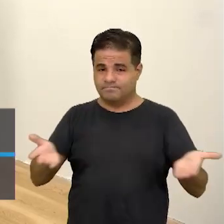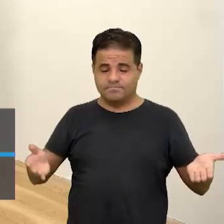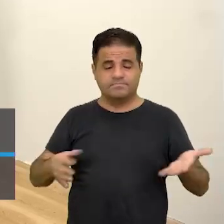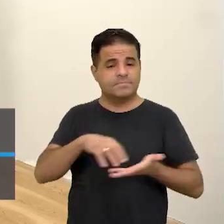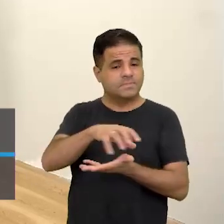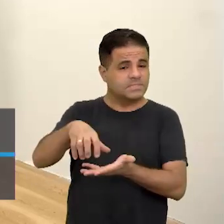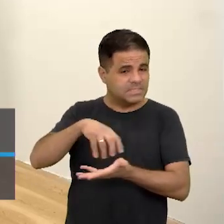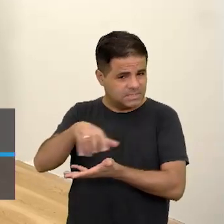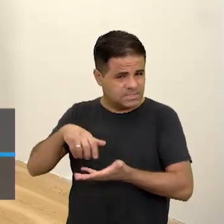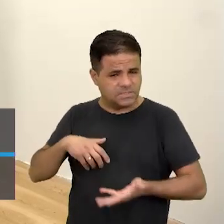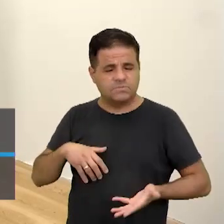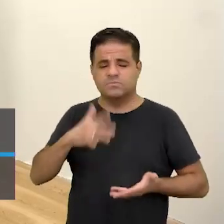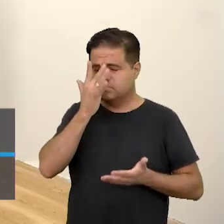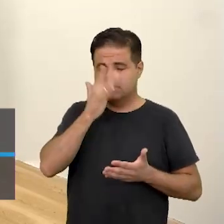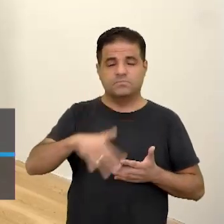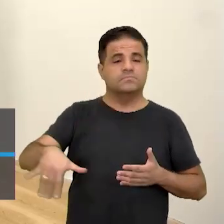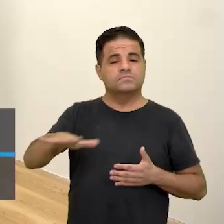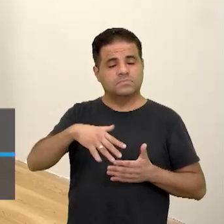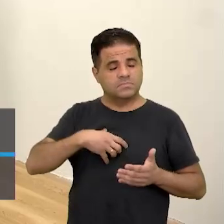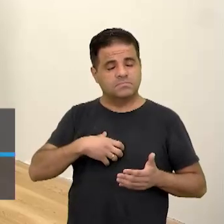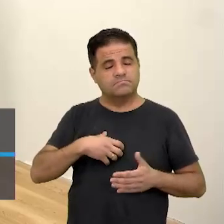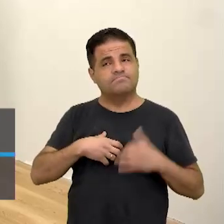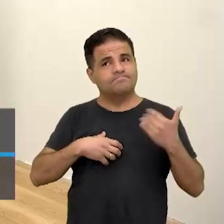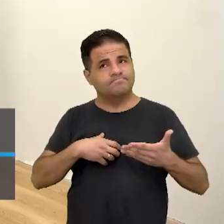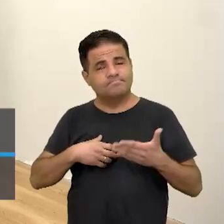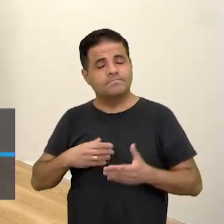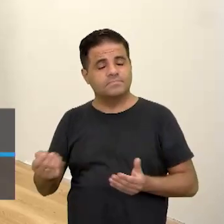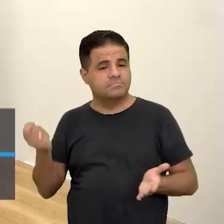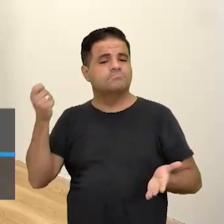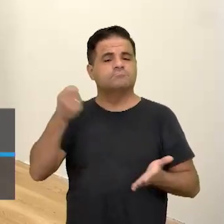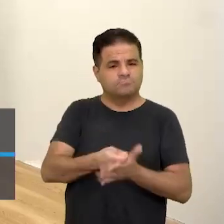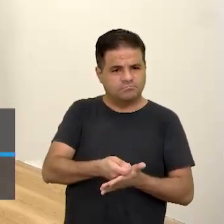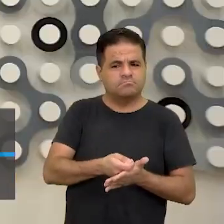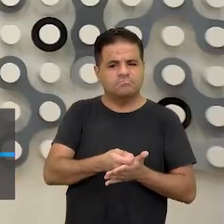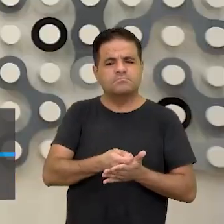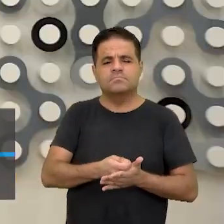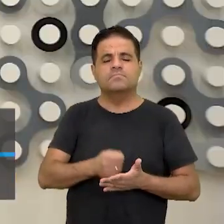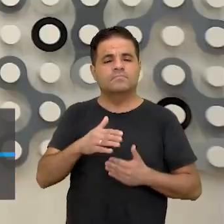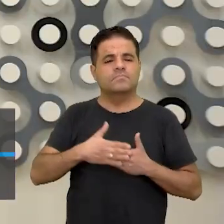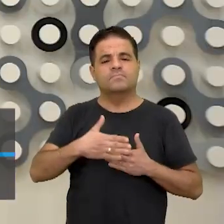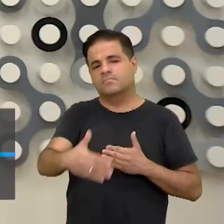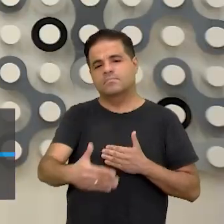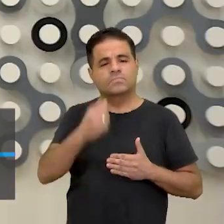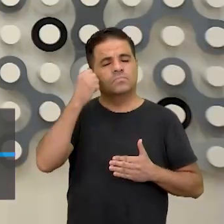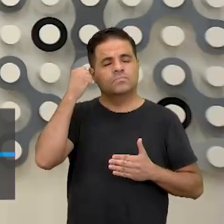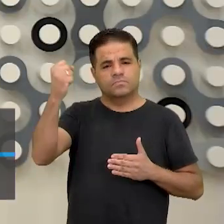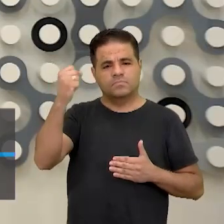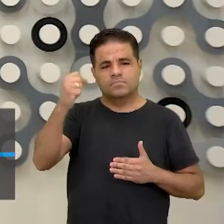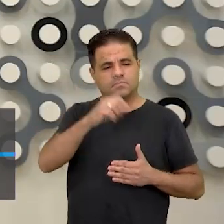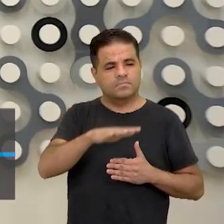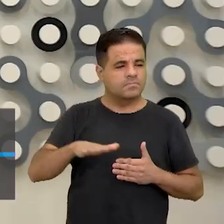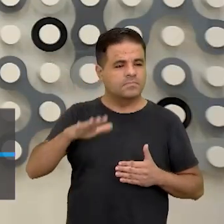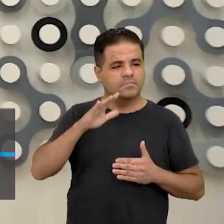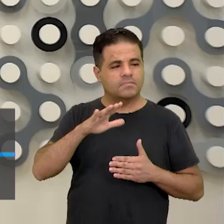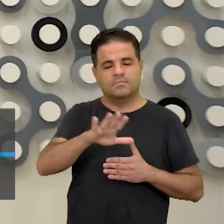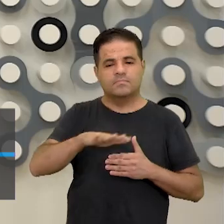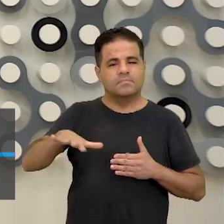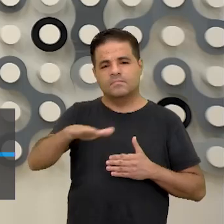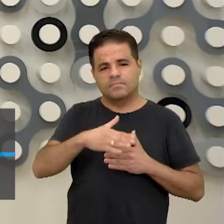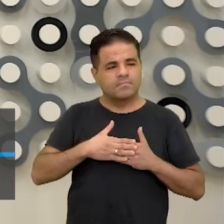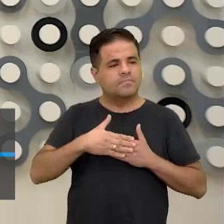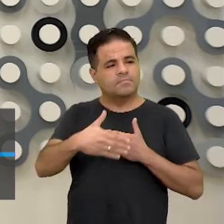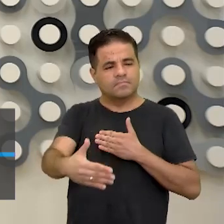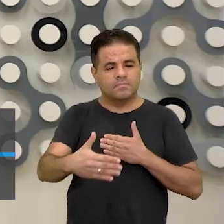aos setores populares da sociedade, e que ela é imposta a partir de um poder, né, um poder que tem a ver